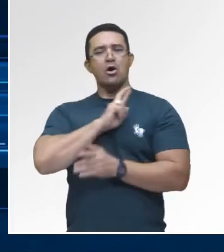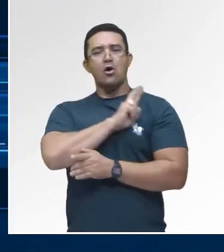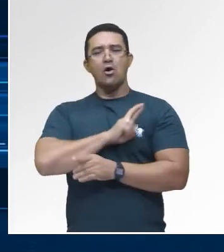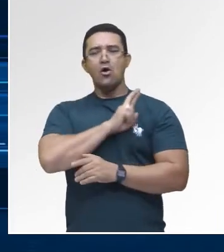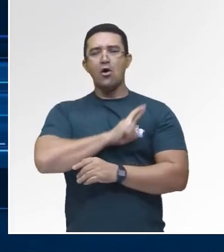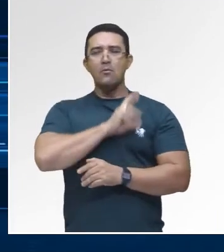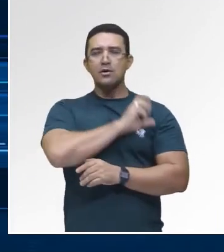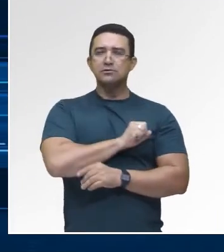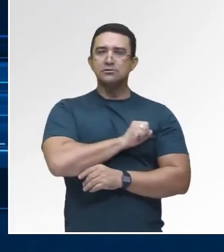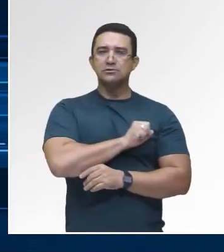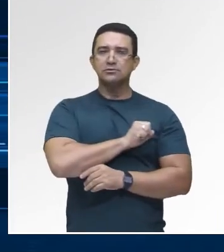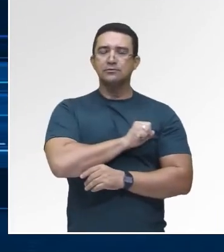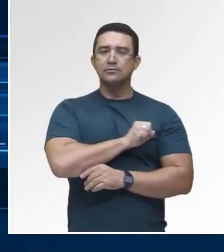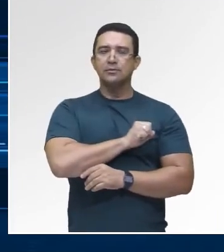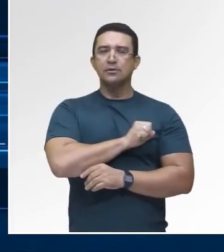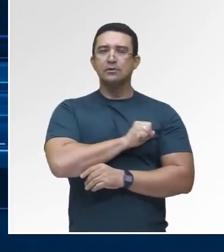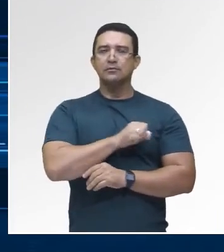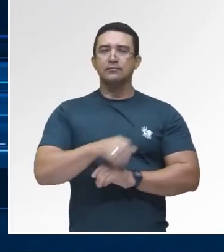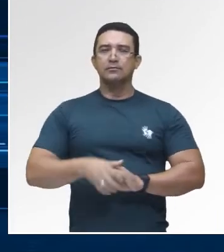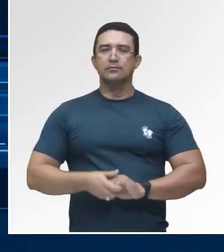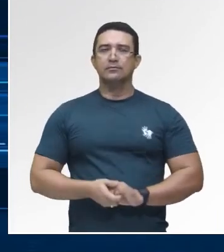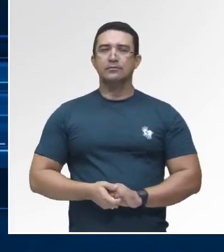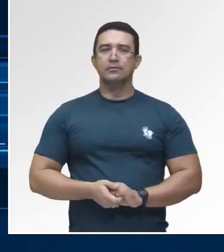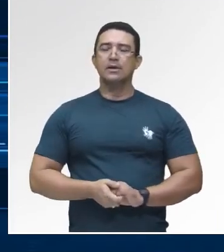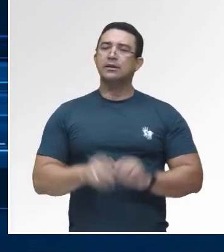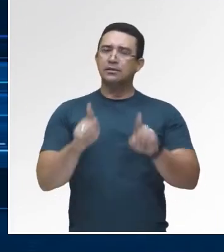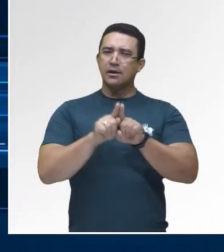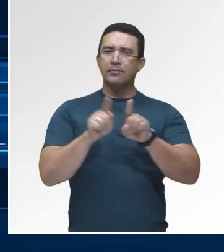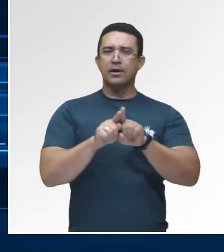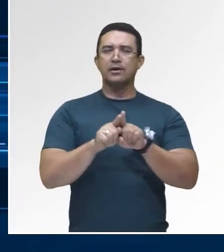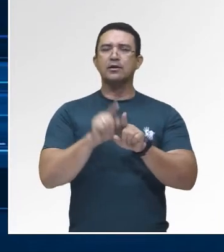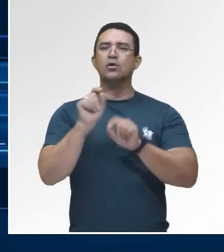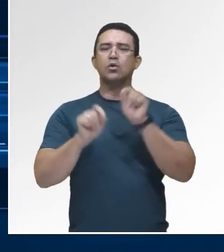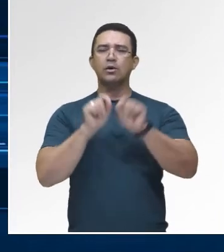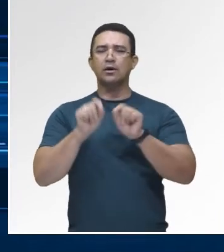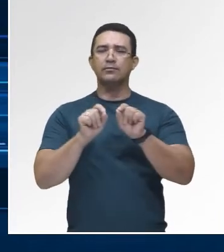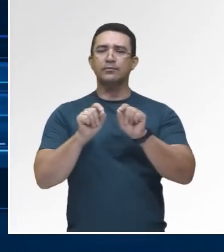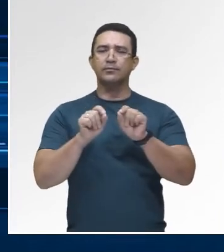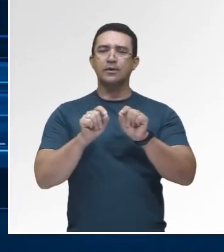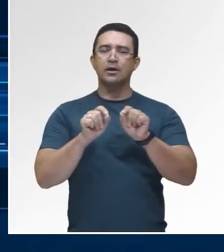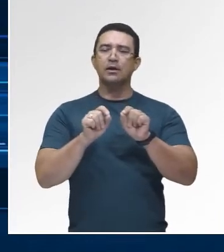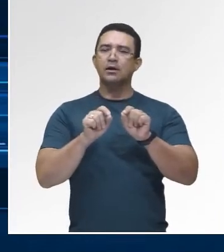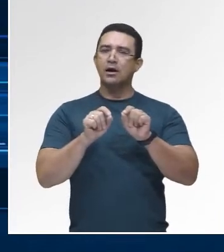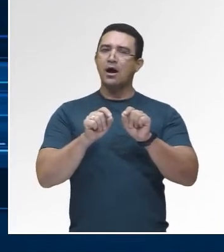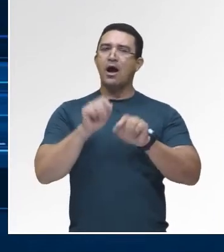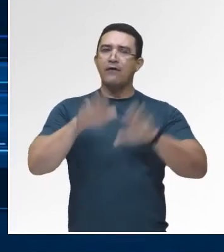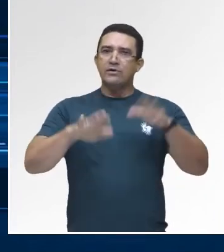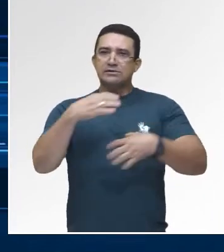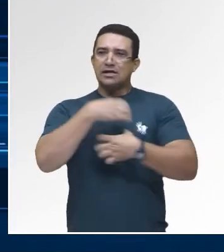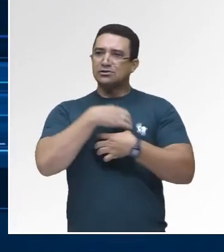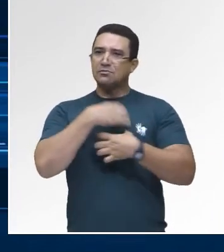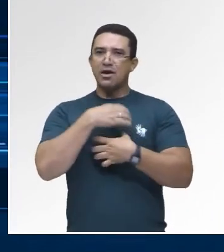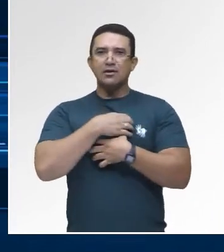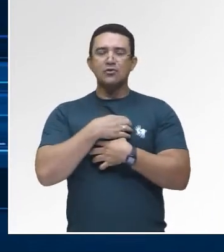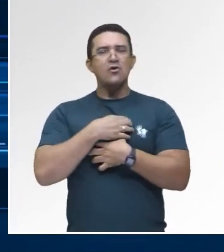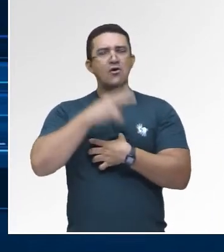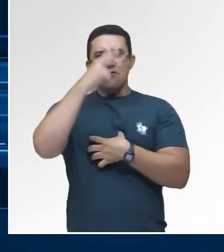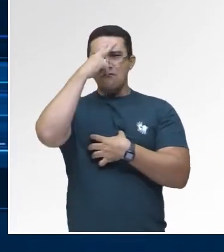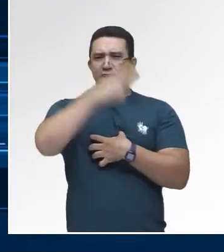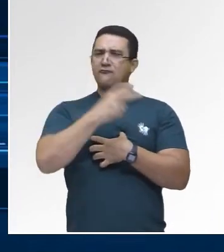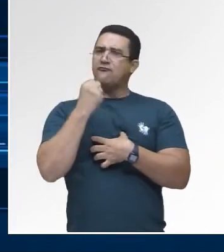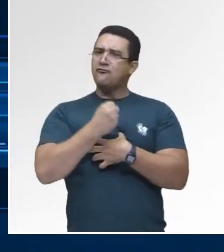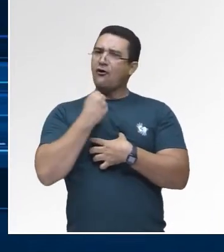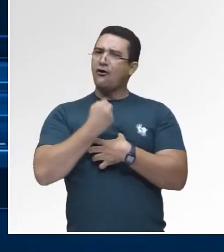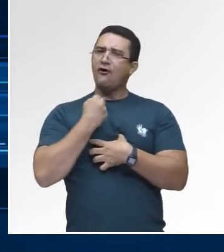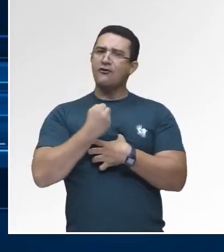encontrar essas características. Além do exagero dos sentimentos, muito exagerado,